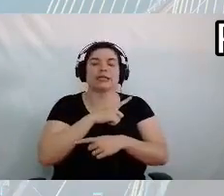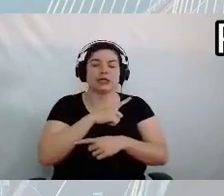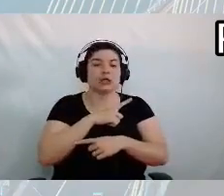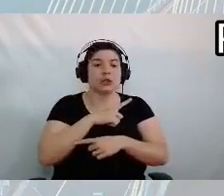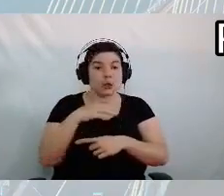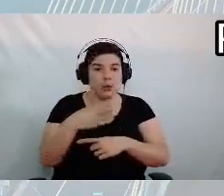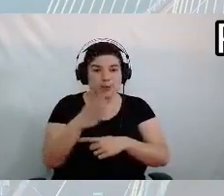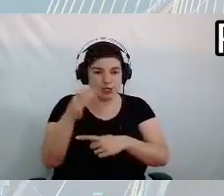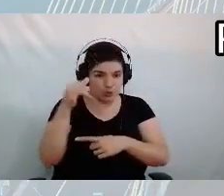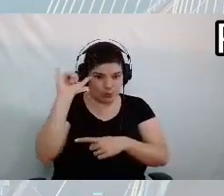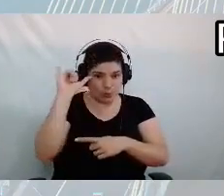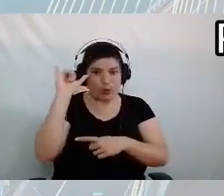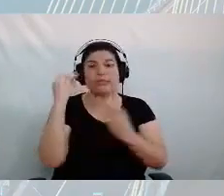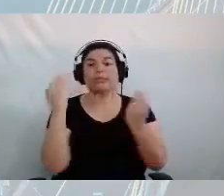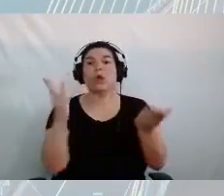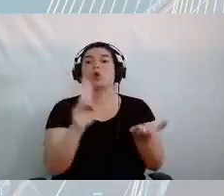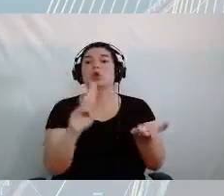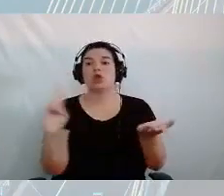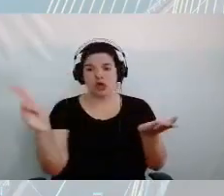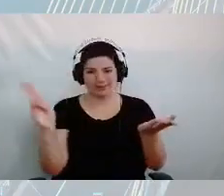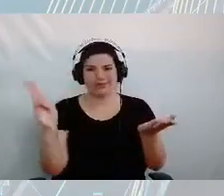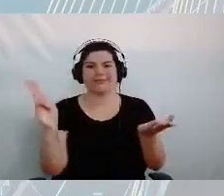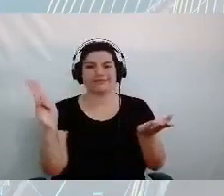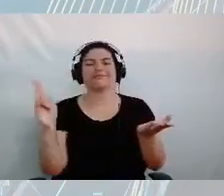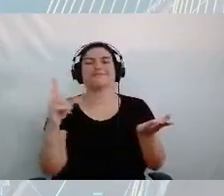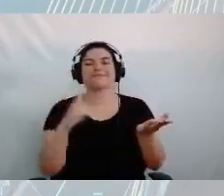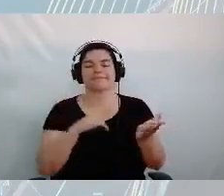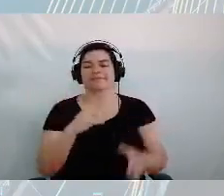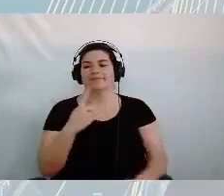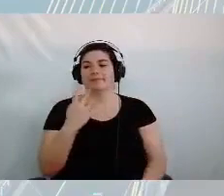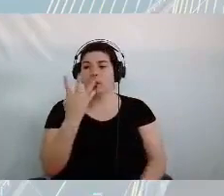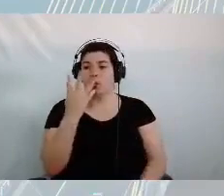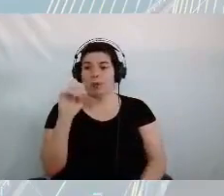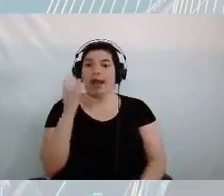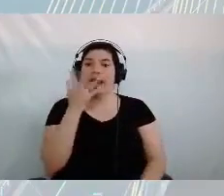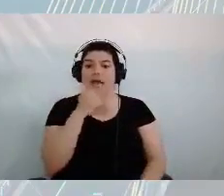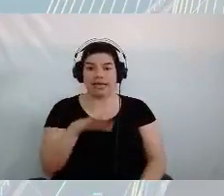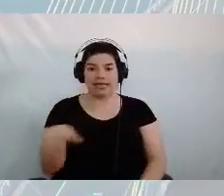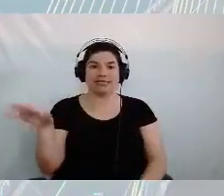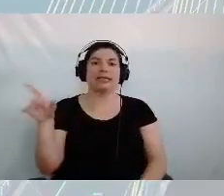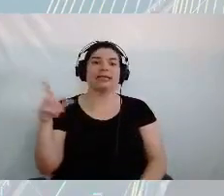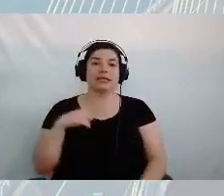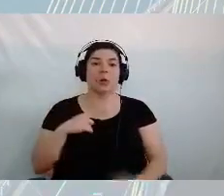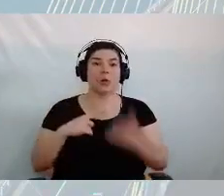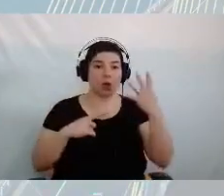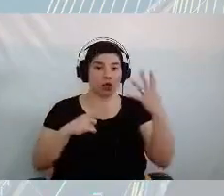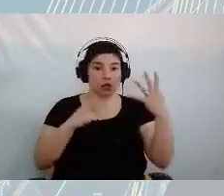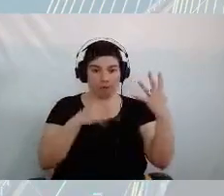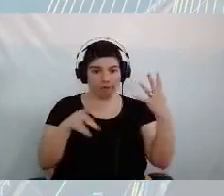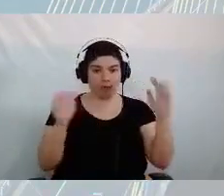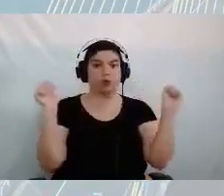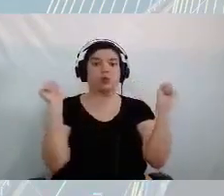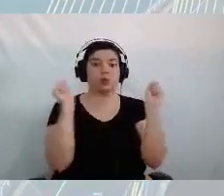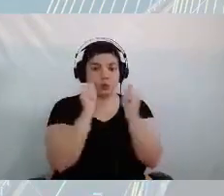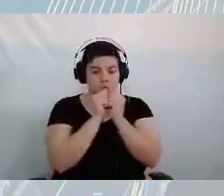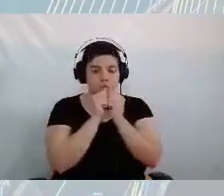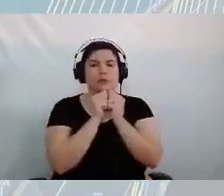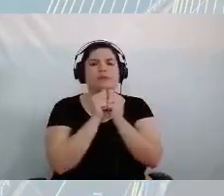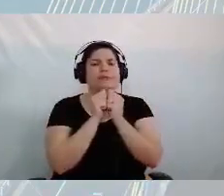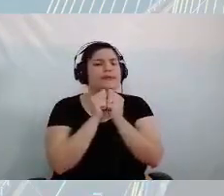fantasia para eles. Chegaram as 40 crianças, com as 4 professoras acompanhando, e viveram um